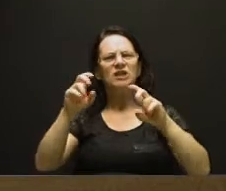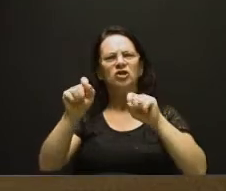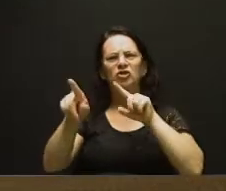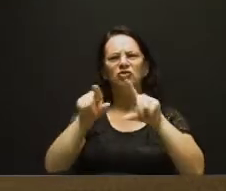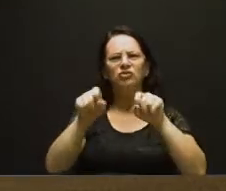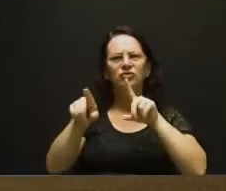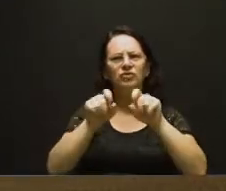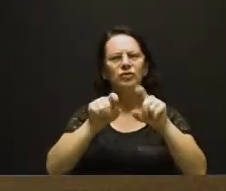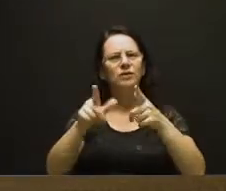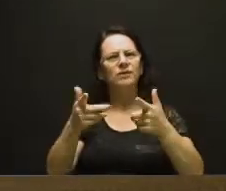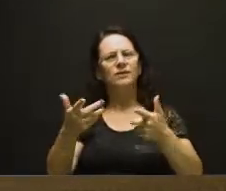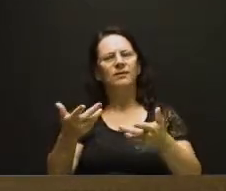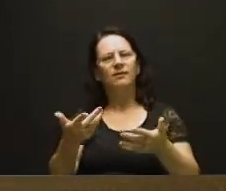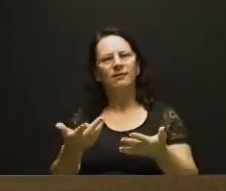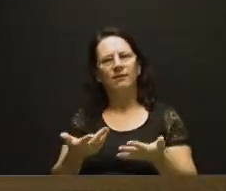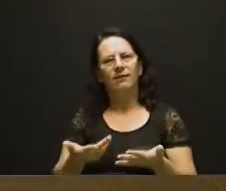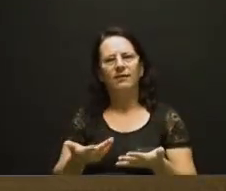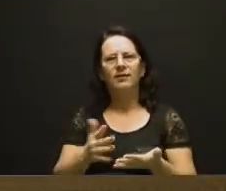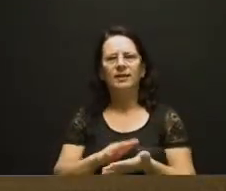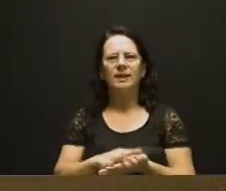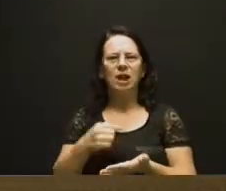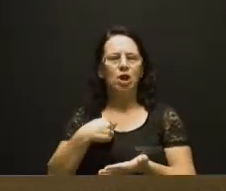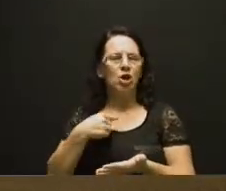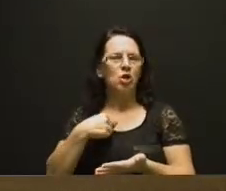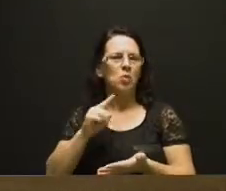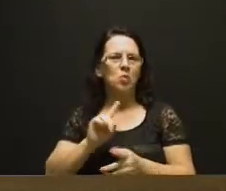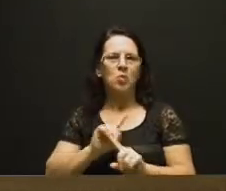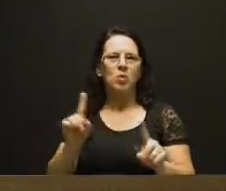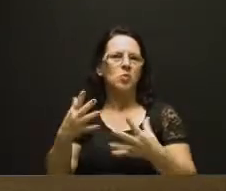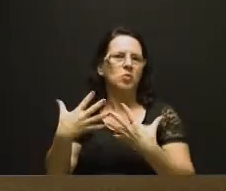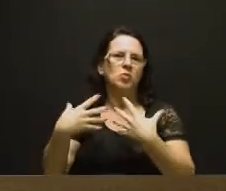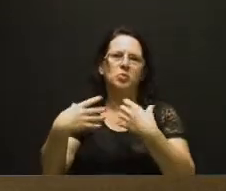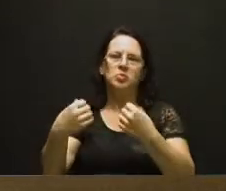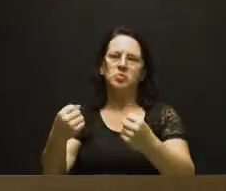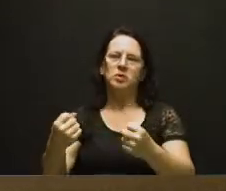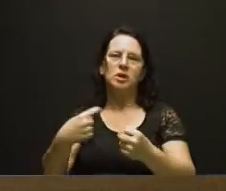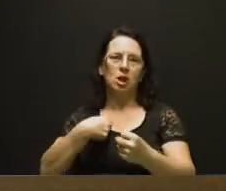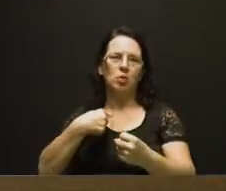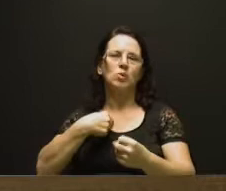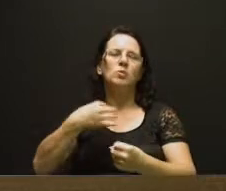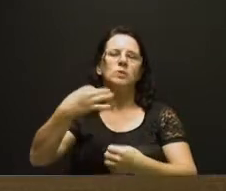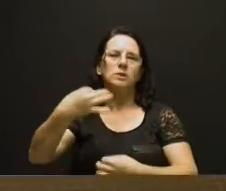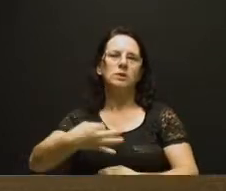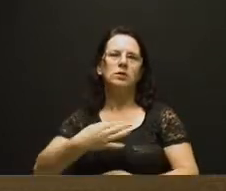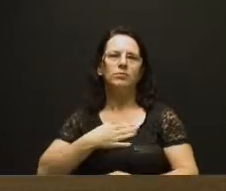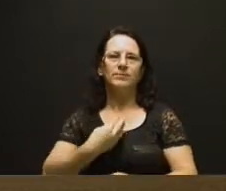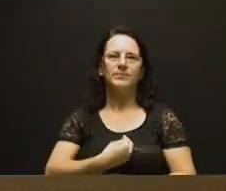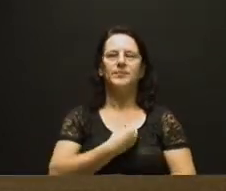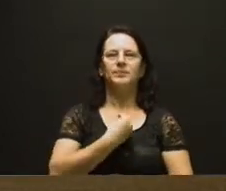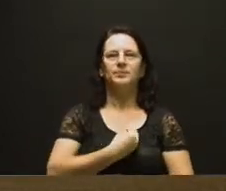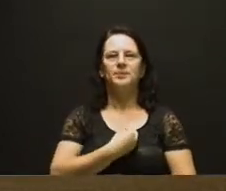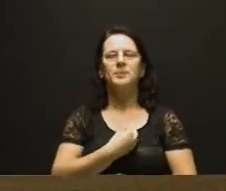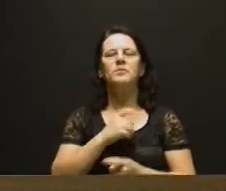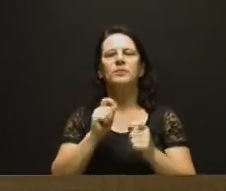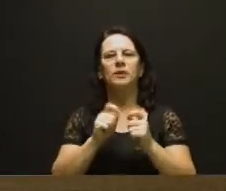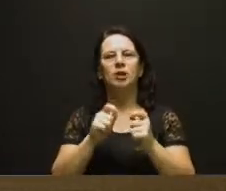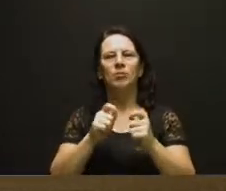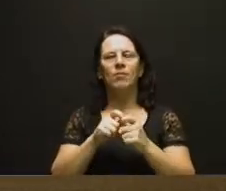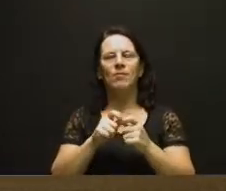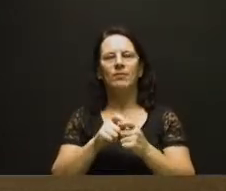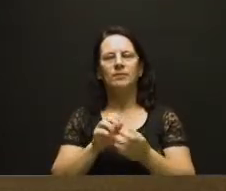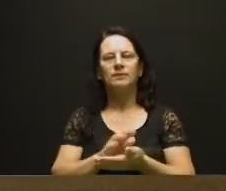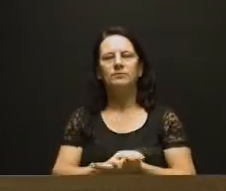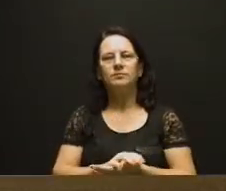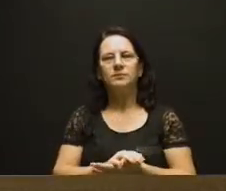para ele ficar intimidados não me curvo as minhas convicções e eu tenho convicção que essa causa não